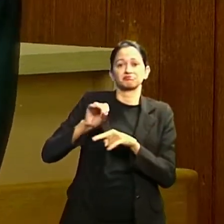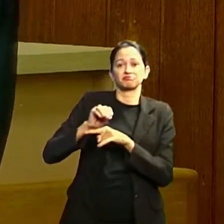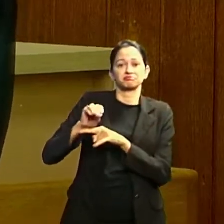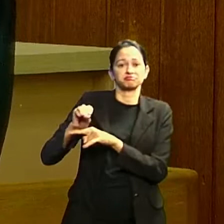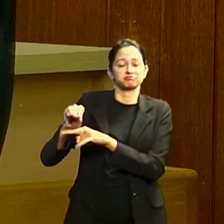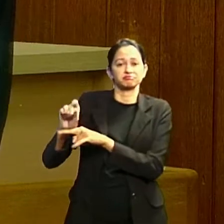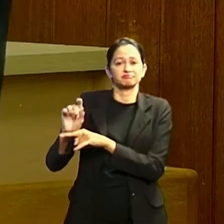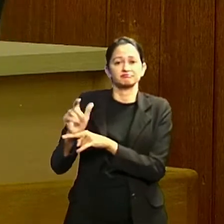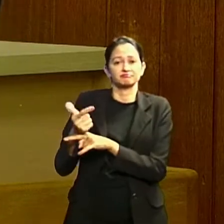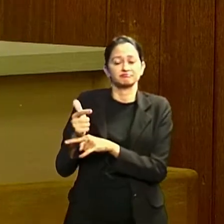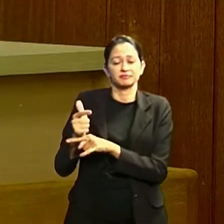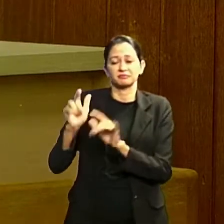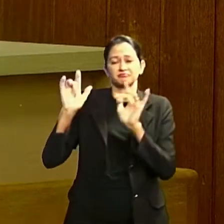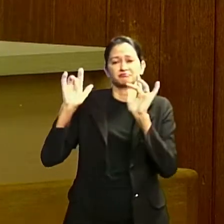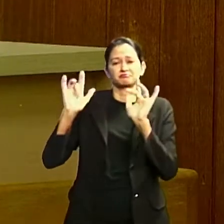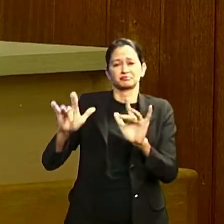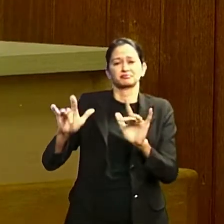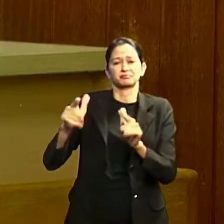caótica,